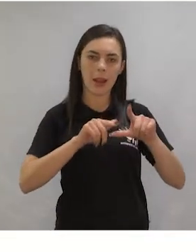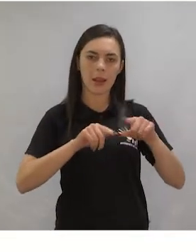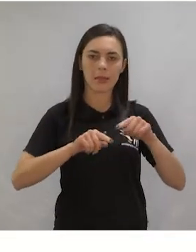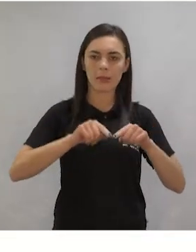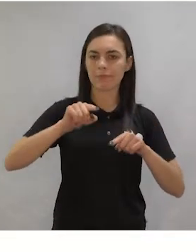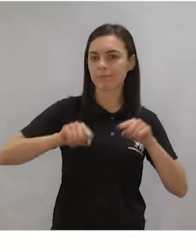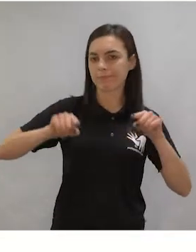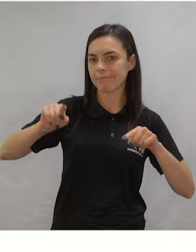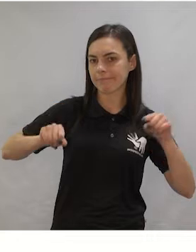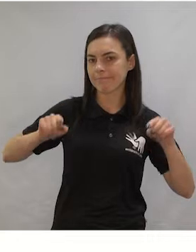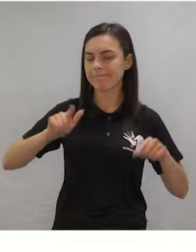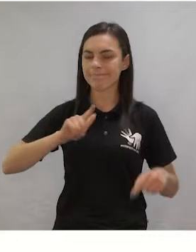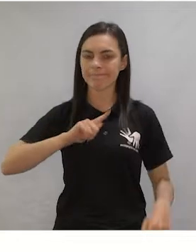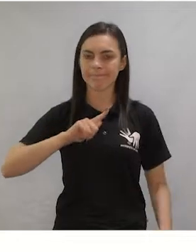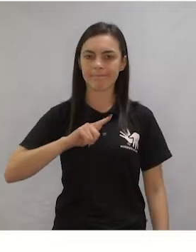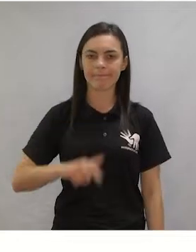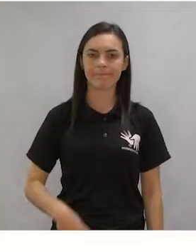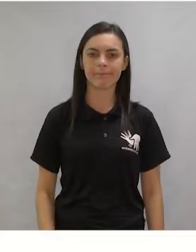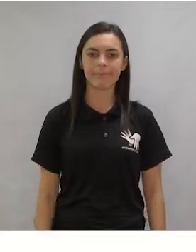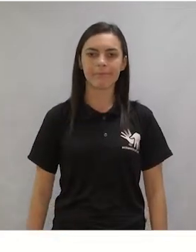são variáveis.